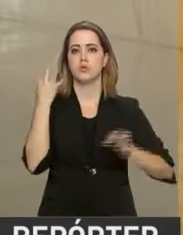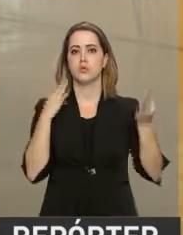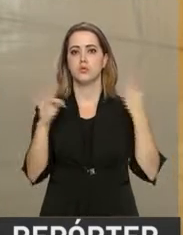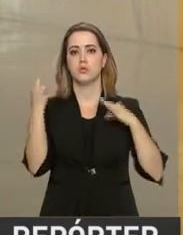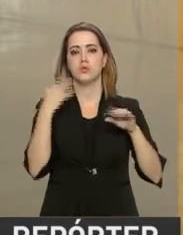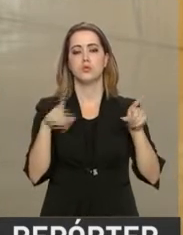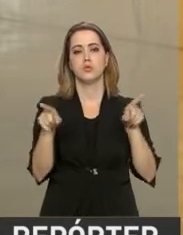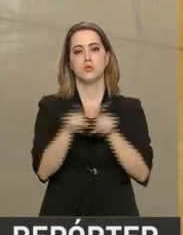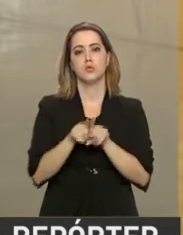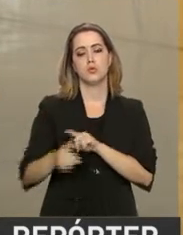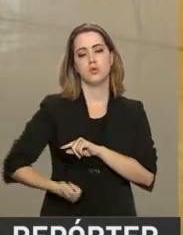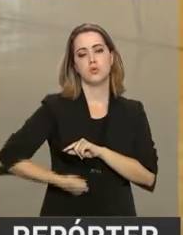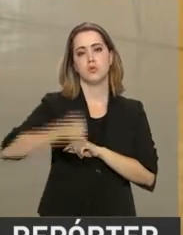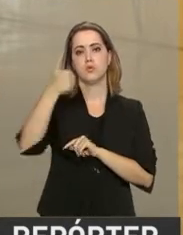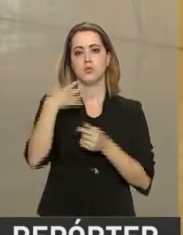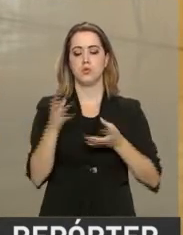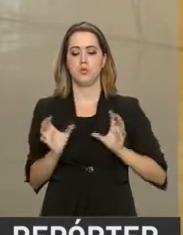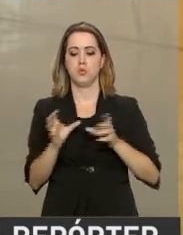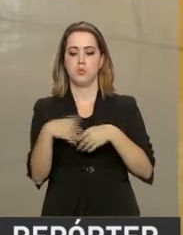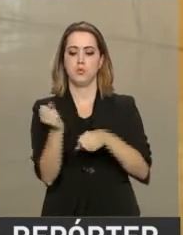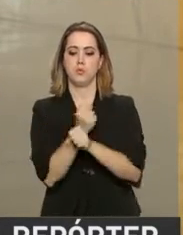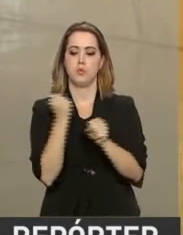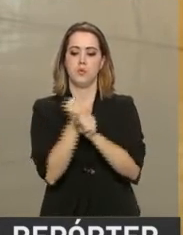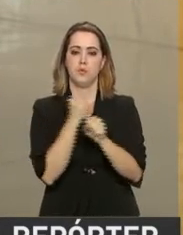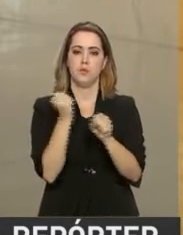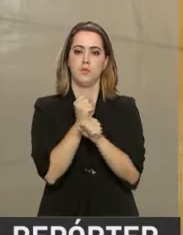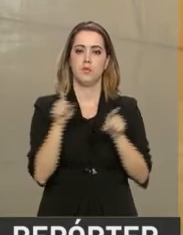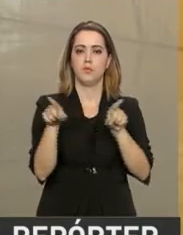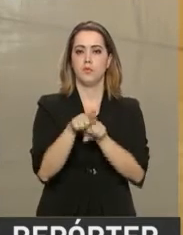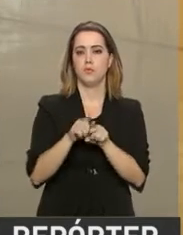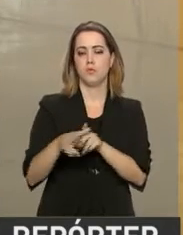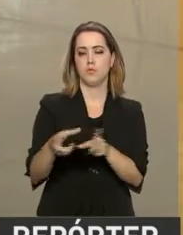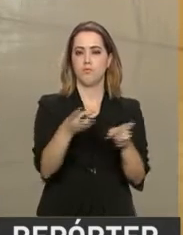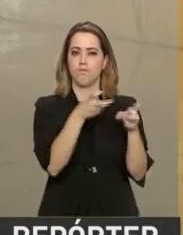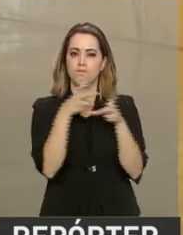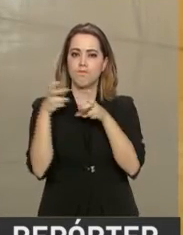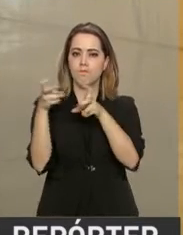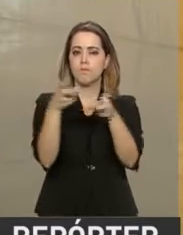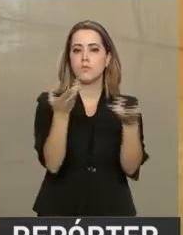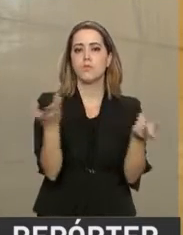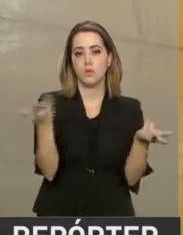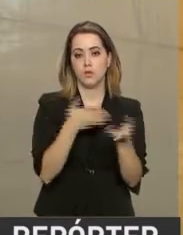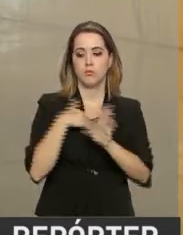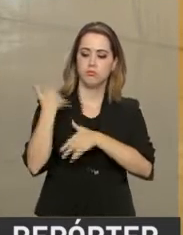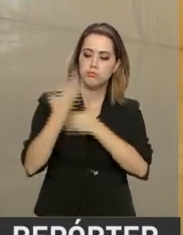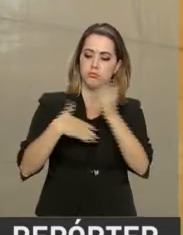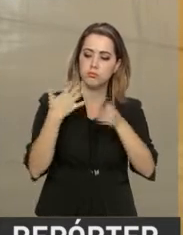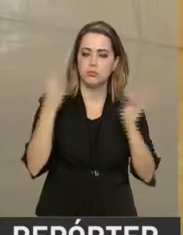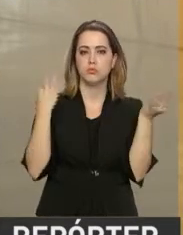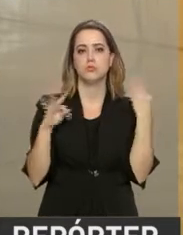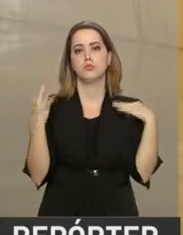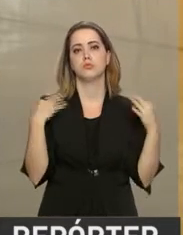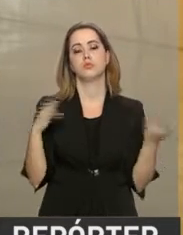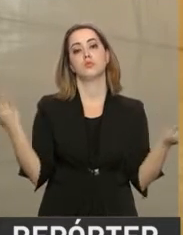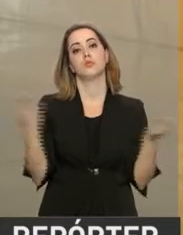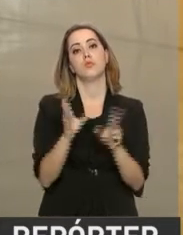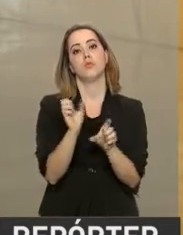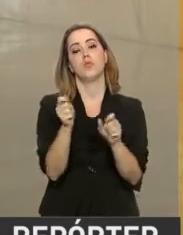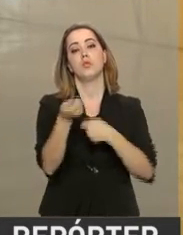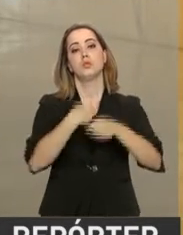a melhoria da infraestrutura em localidades atrativas e o desenvolvimento do turismo como atividade econômica